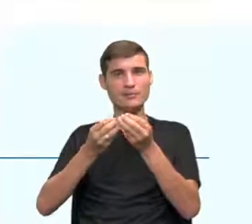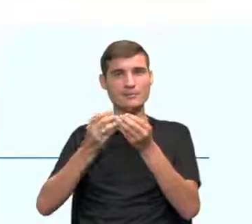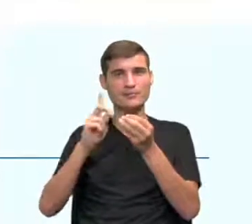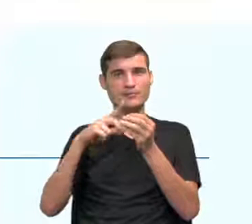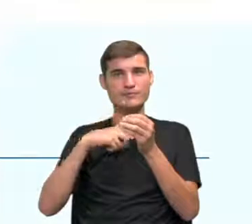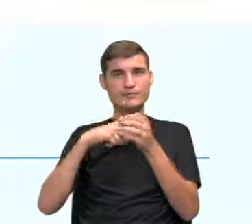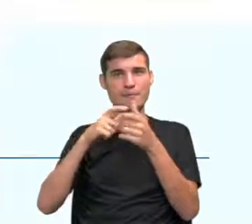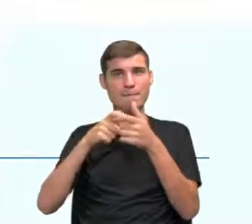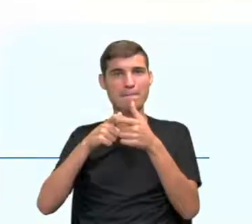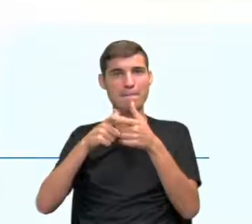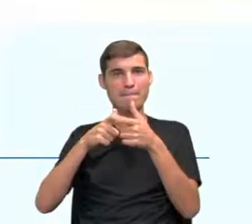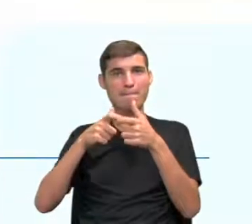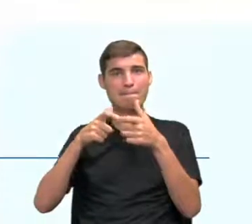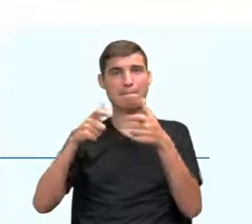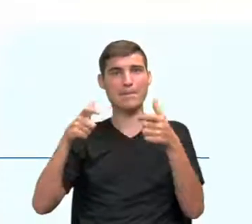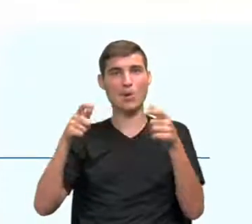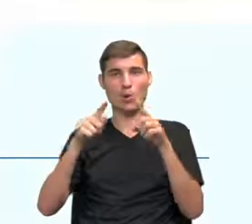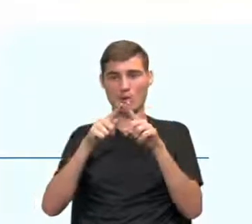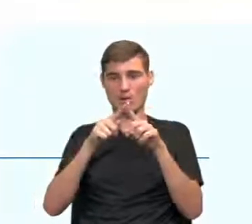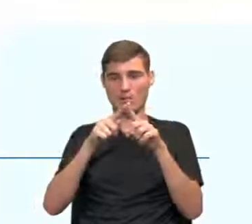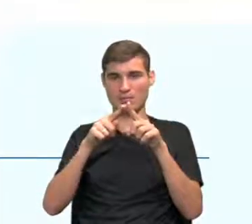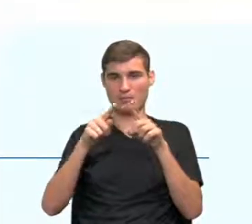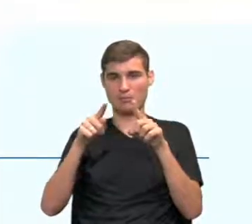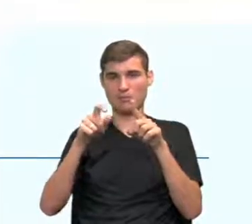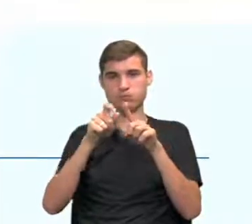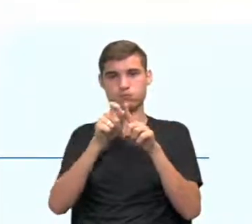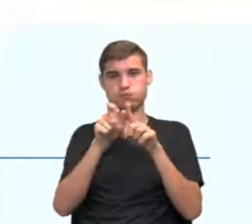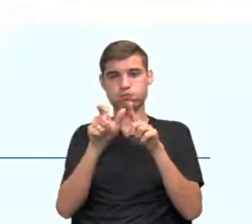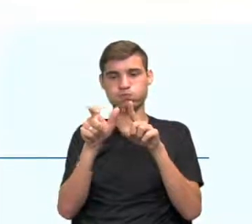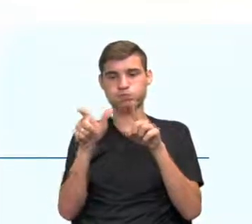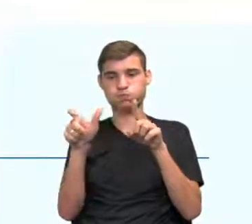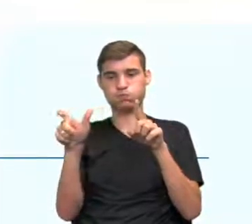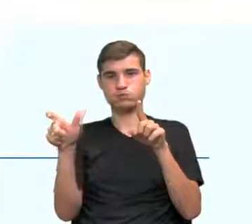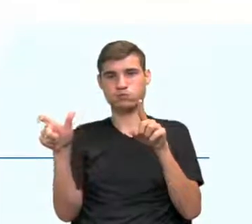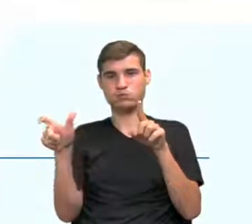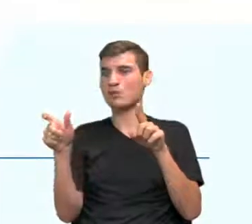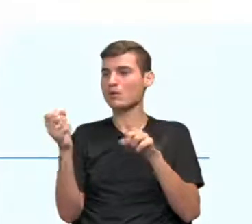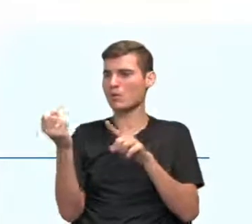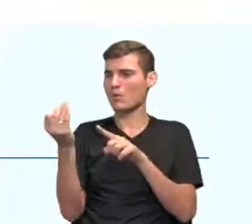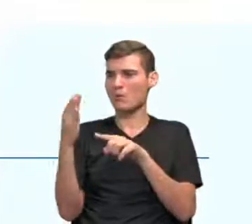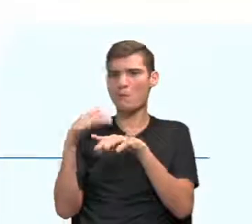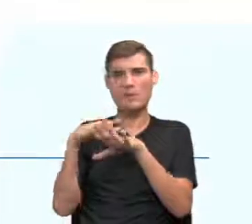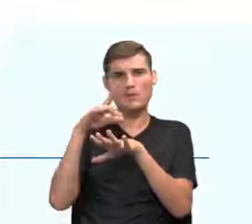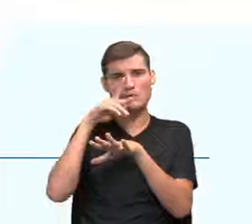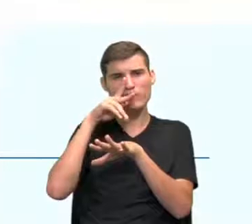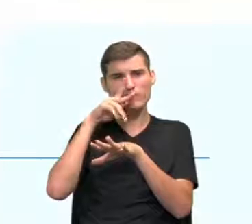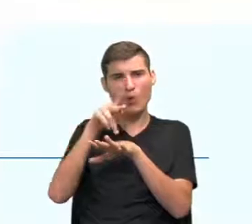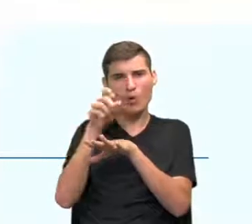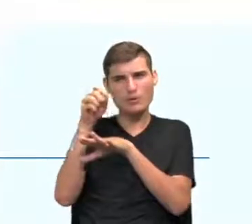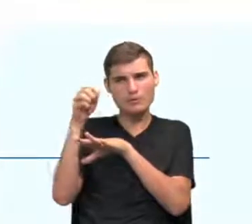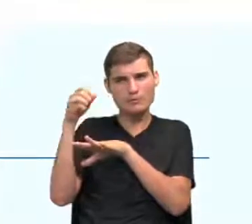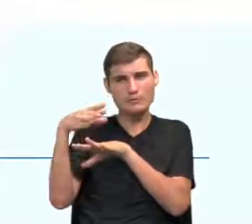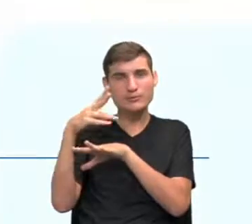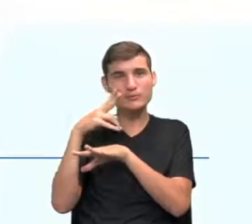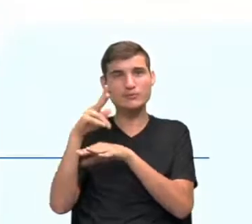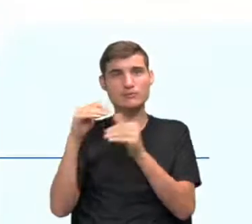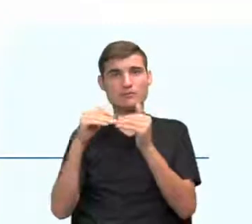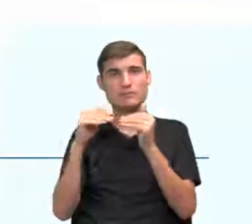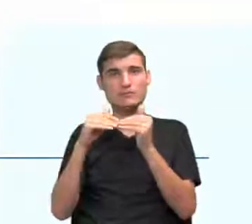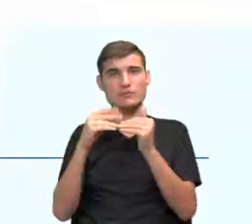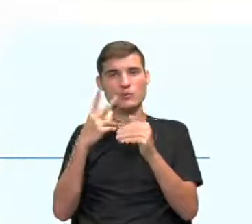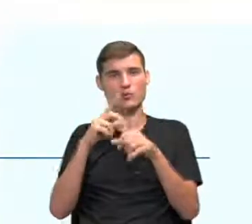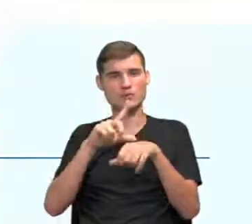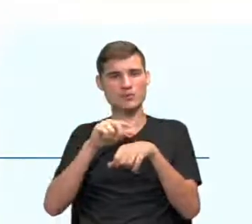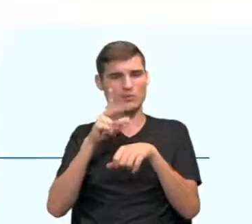ficando maior, o meu LED fica com intensidade maior também. Observa o GIF agora, vamos ficar 2